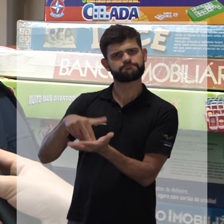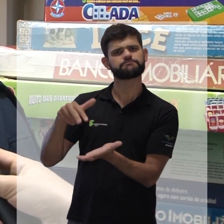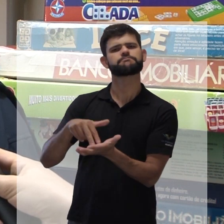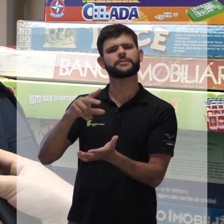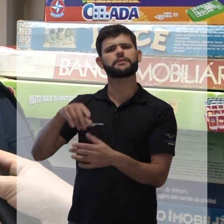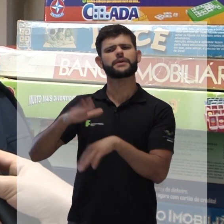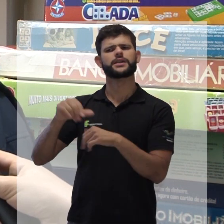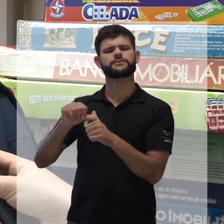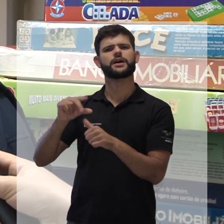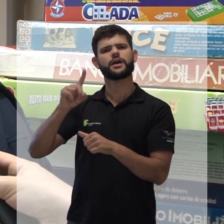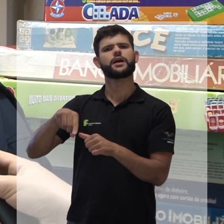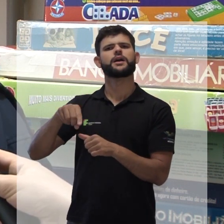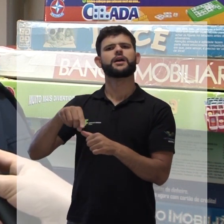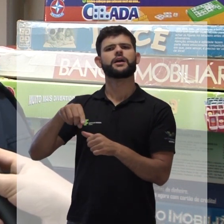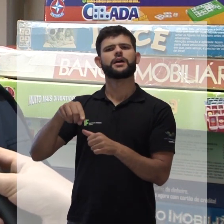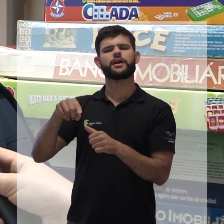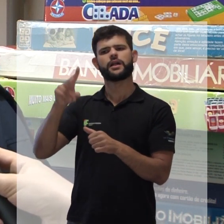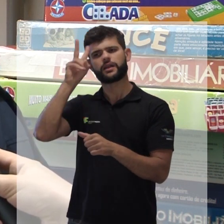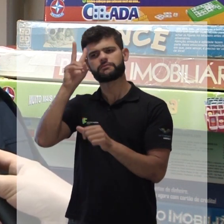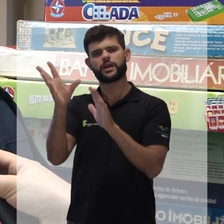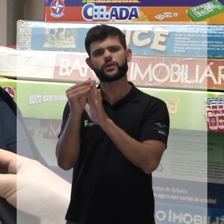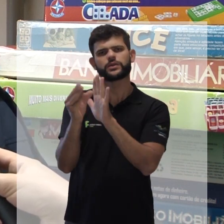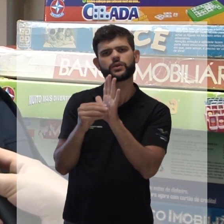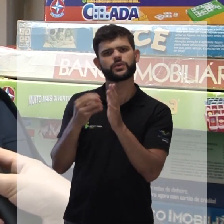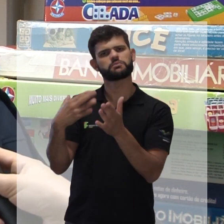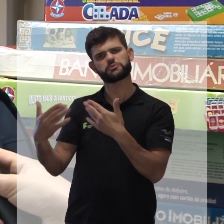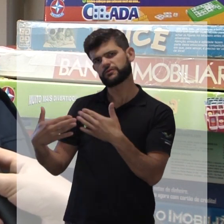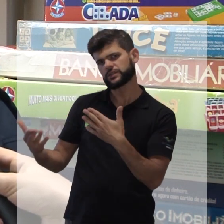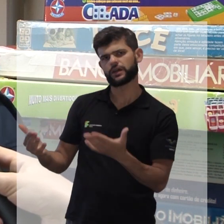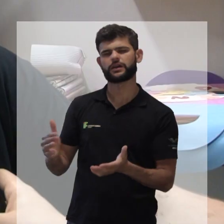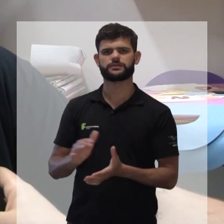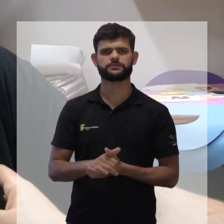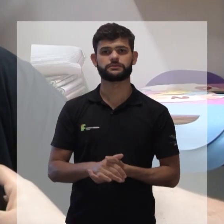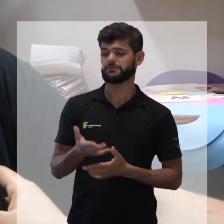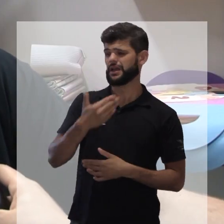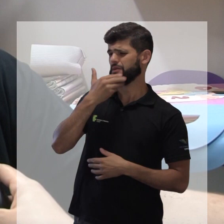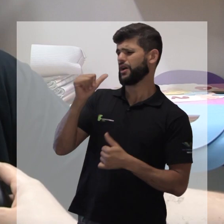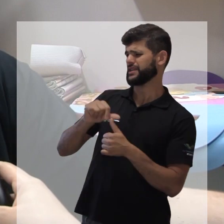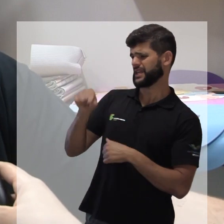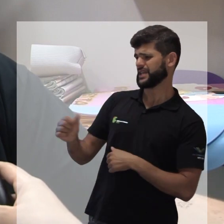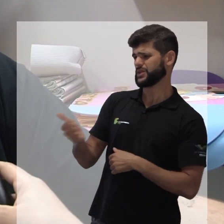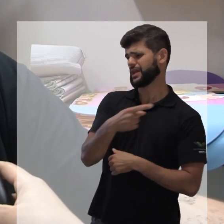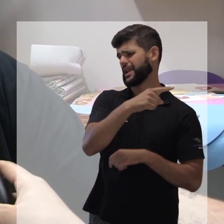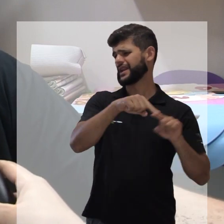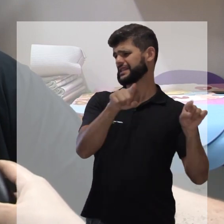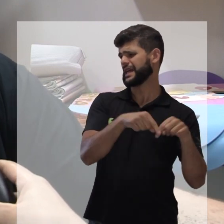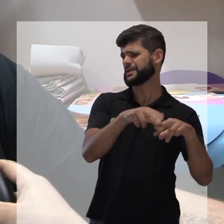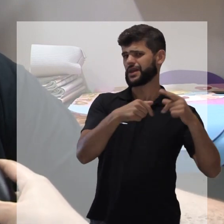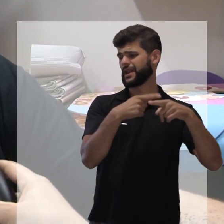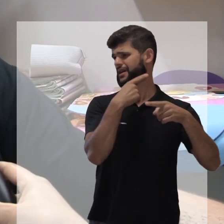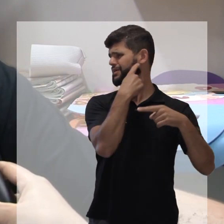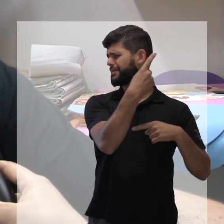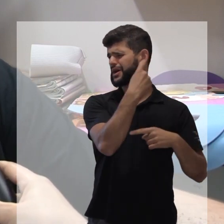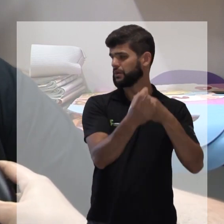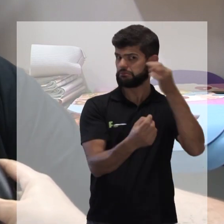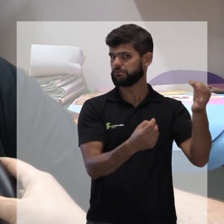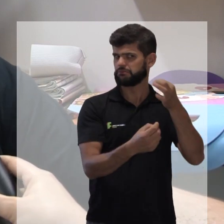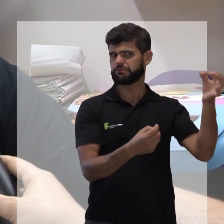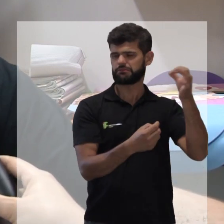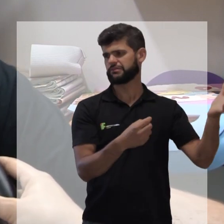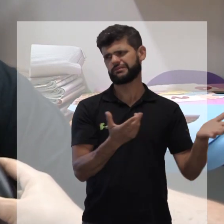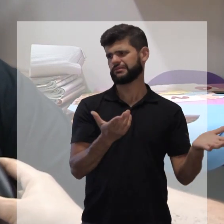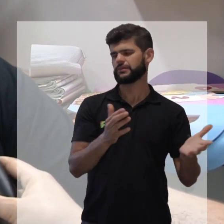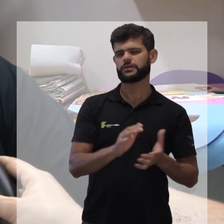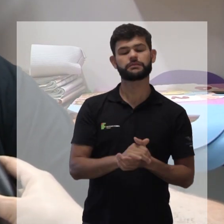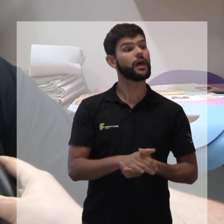mais a gente faz aqui é revisar conteúdo, conversar. É melhor fazer aqui do que fazer na sala, que daí é muito barulho lá,